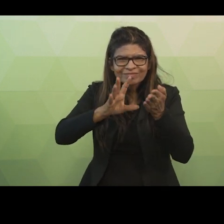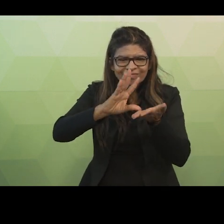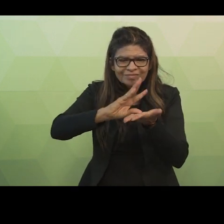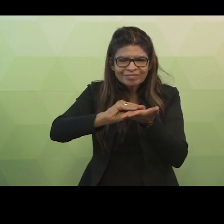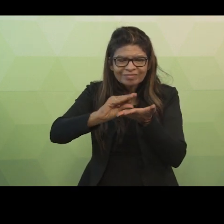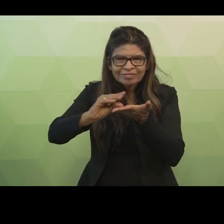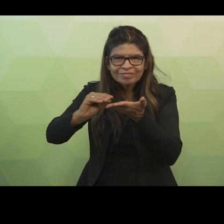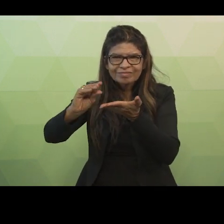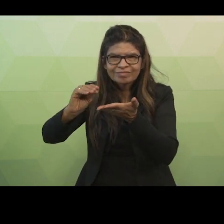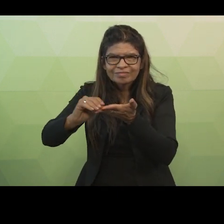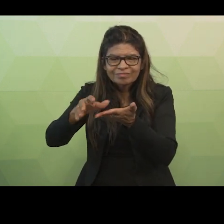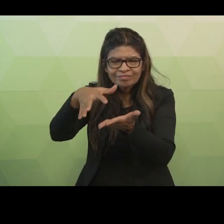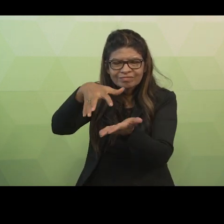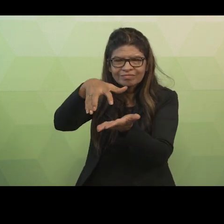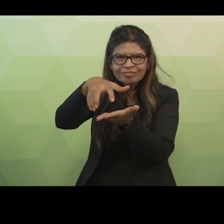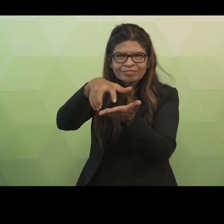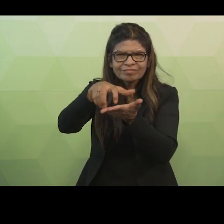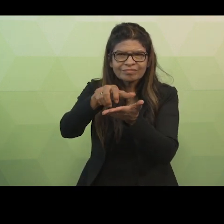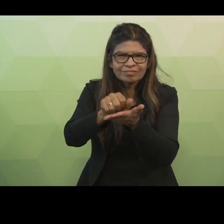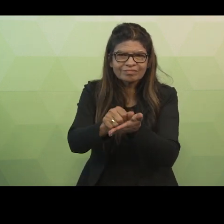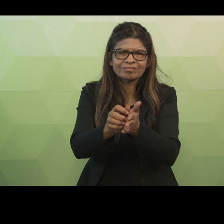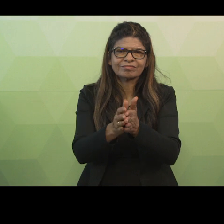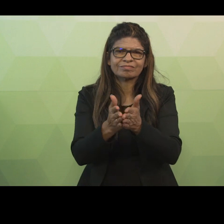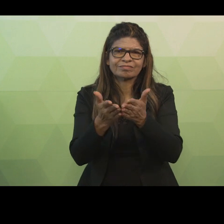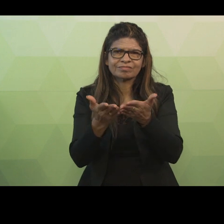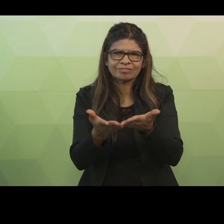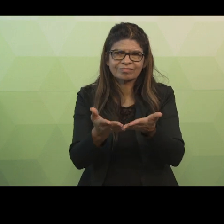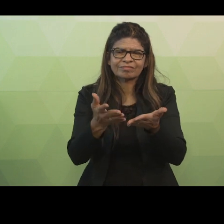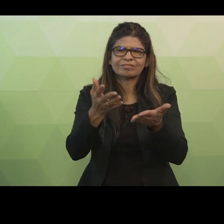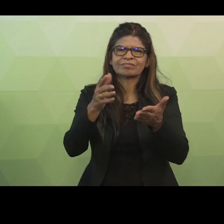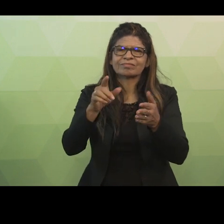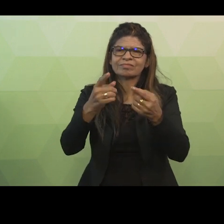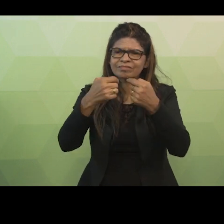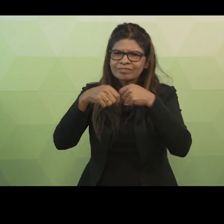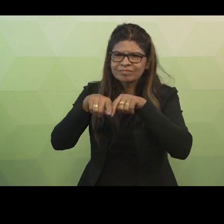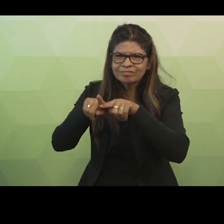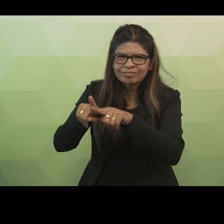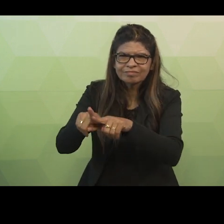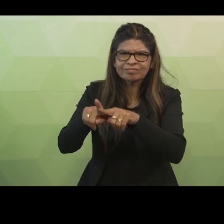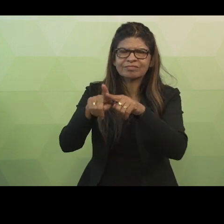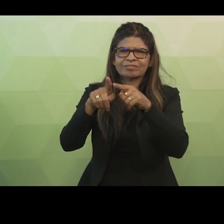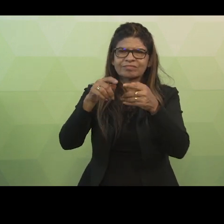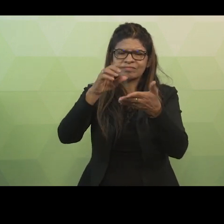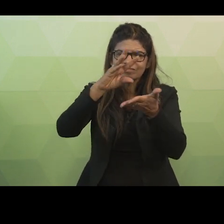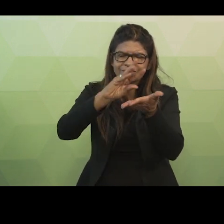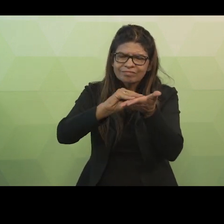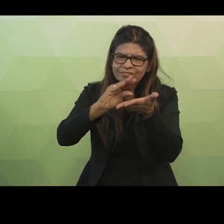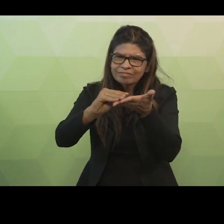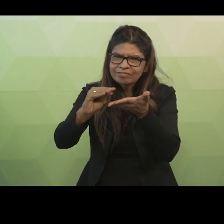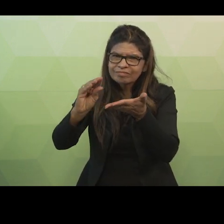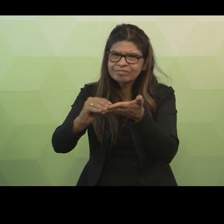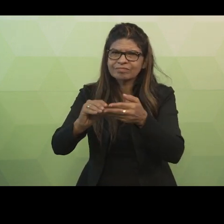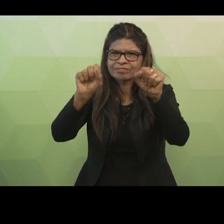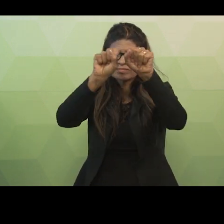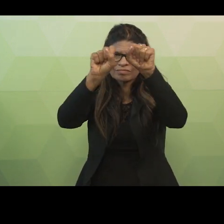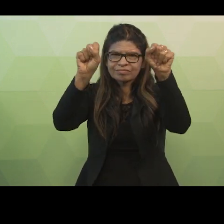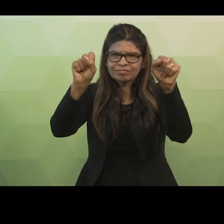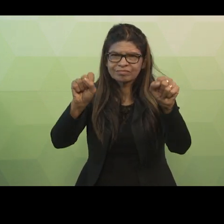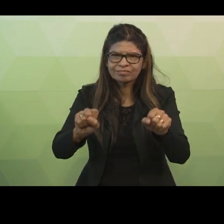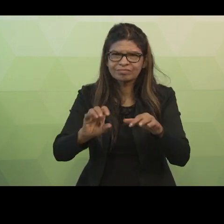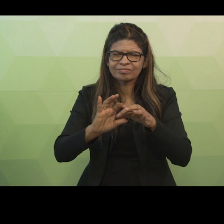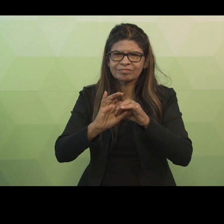livros cadastrados, empréstimos realizados, etc. Inicialmente, o sistema